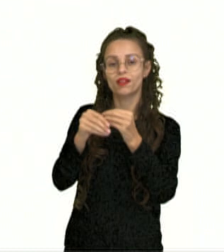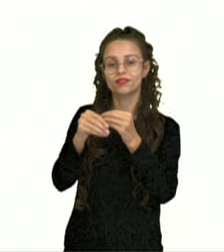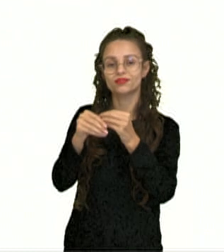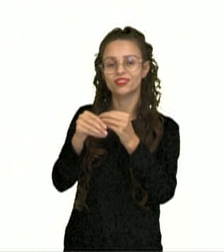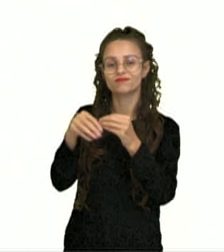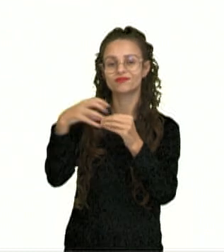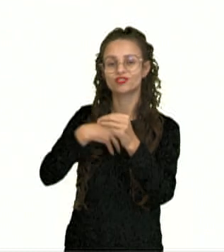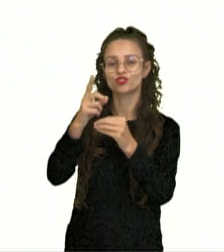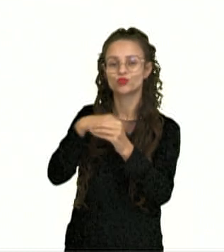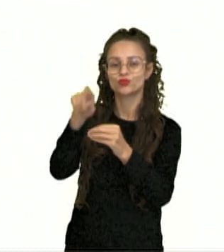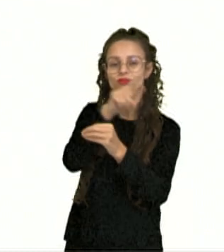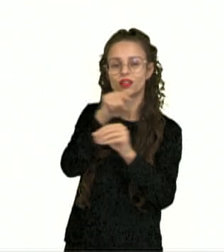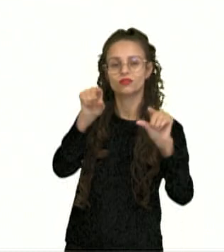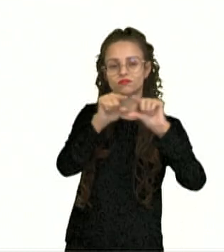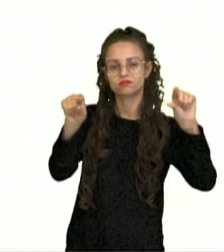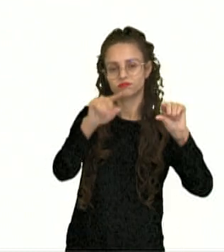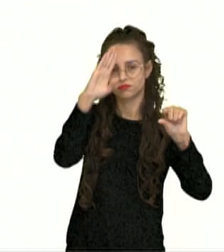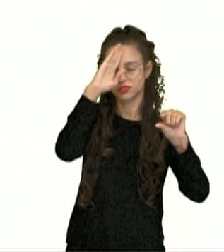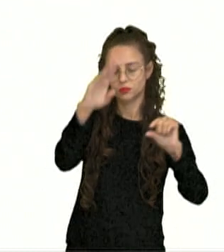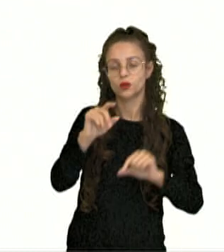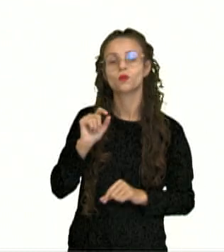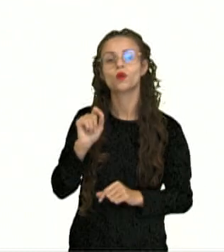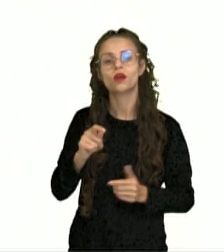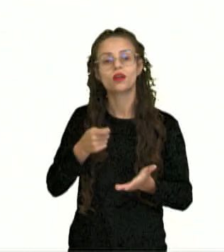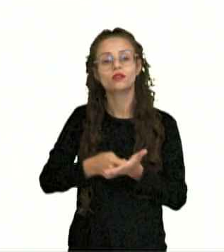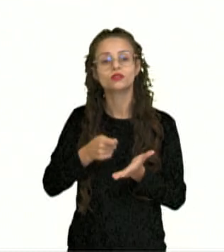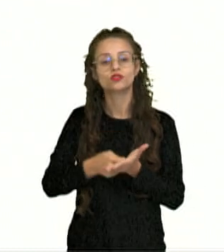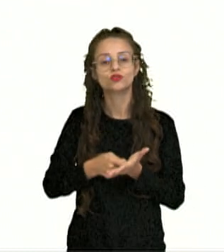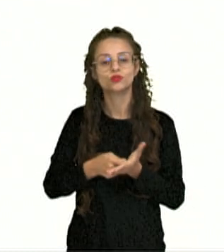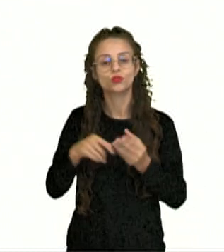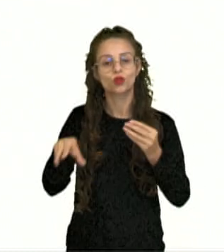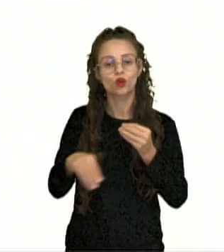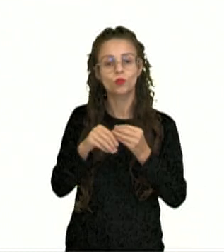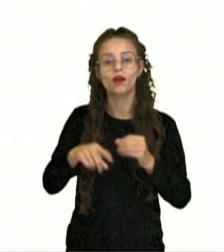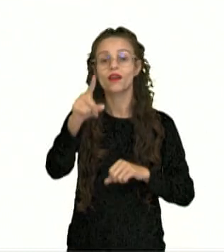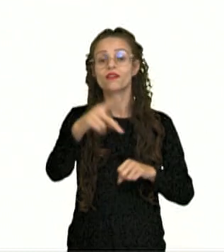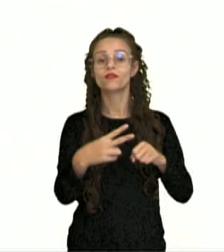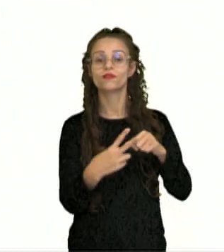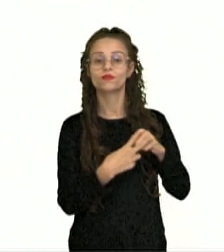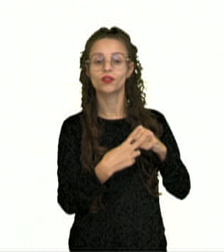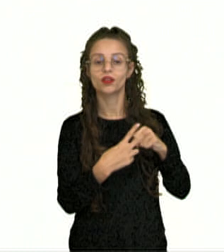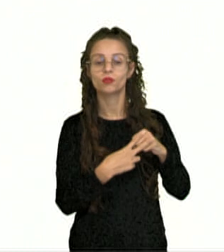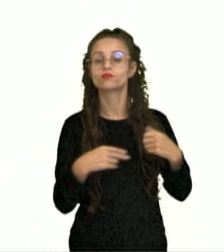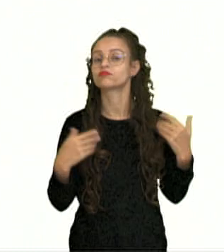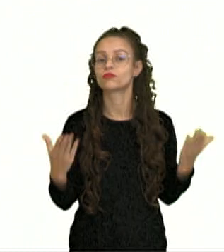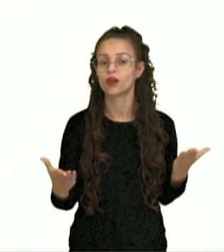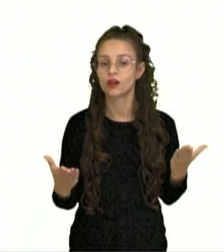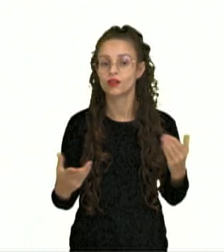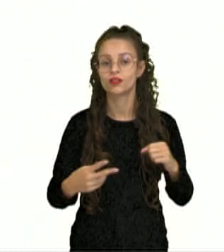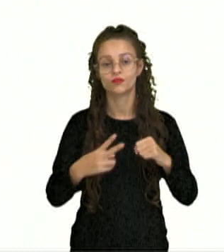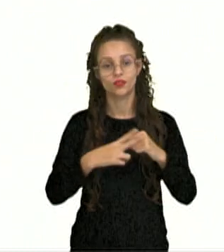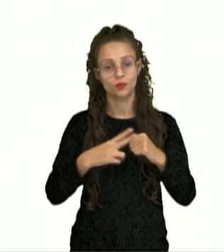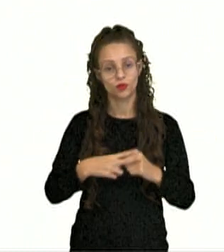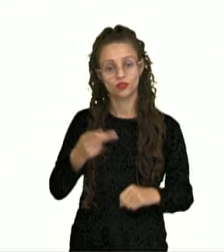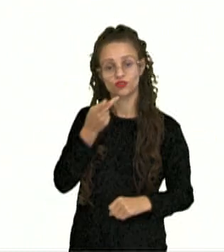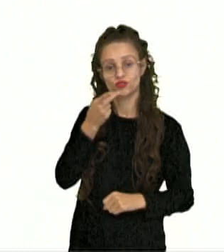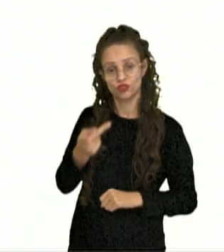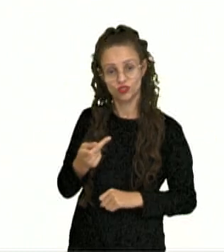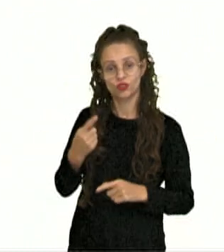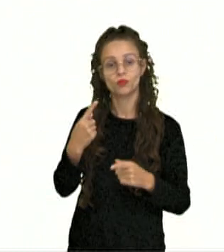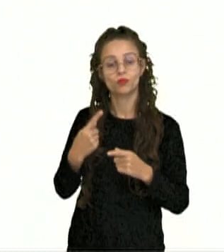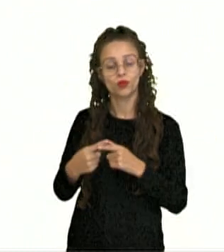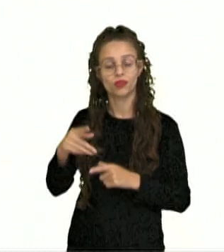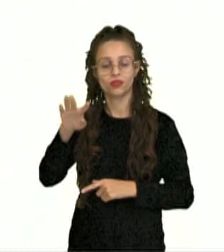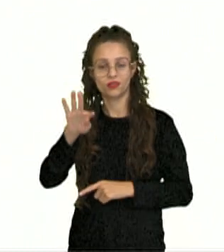principal. Quem está exigindo esse complemento é o verbo. Que verbo? Disse, porque ele é